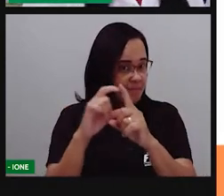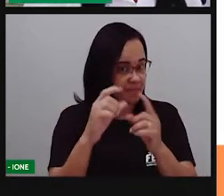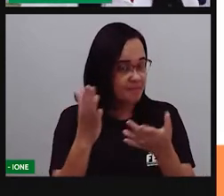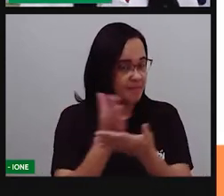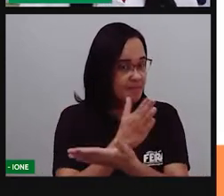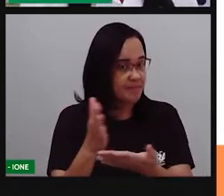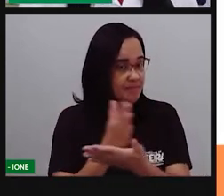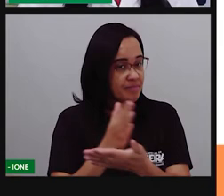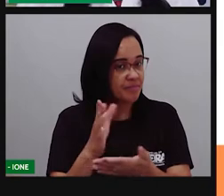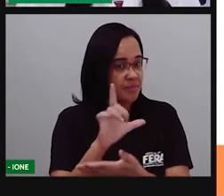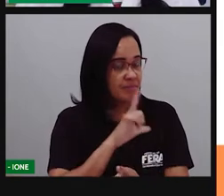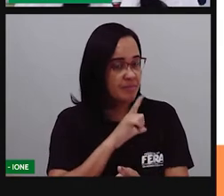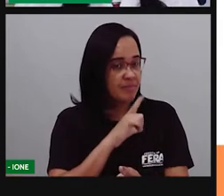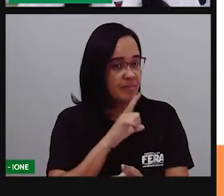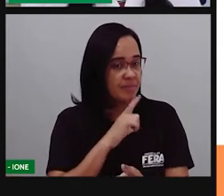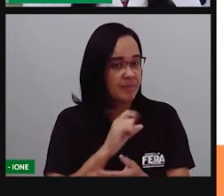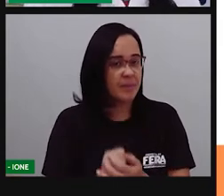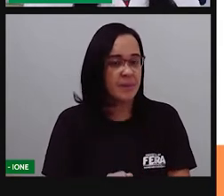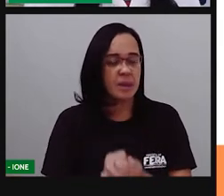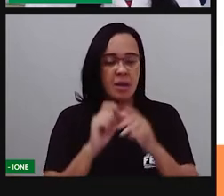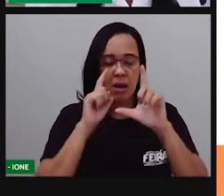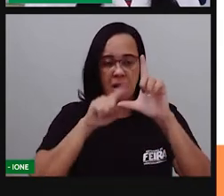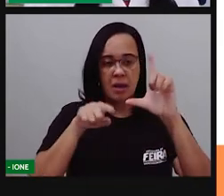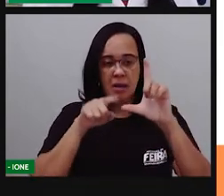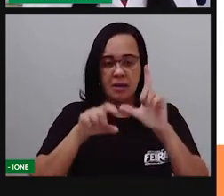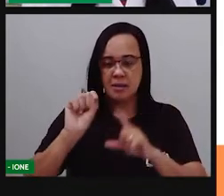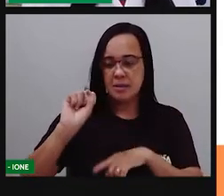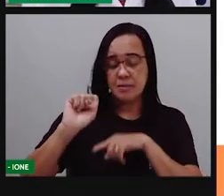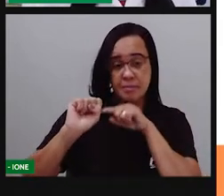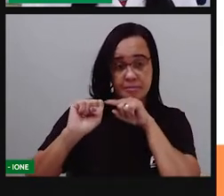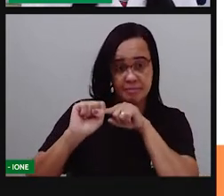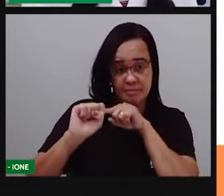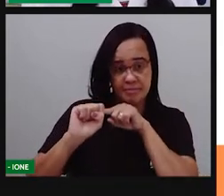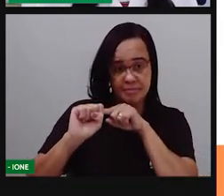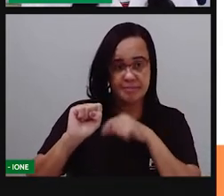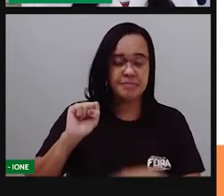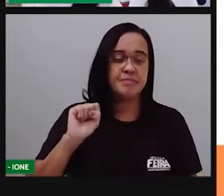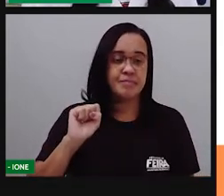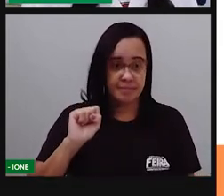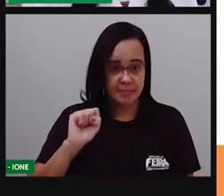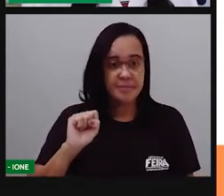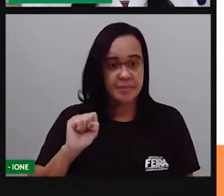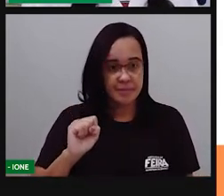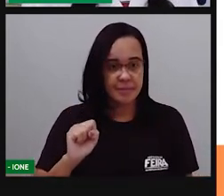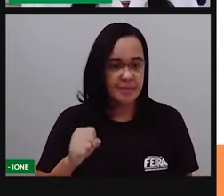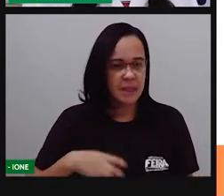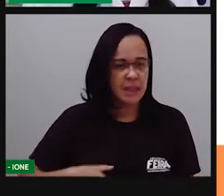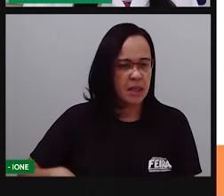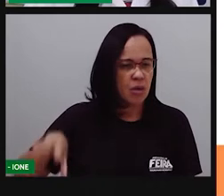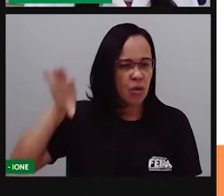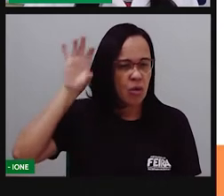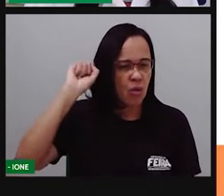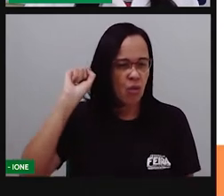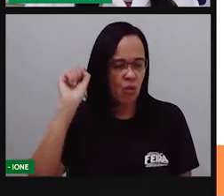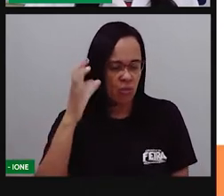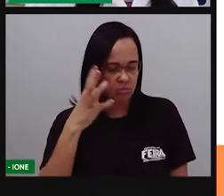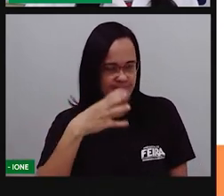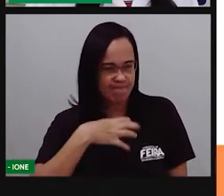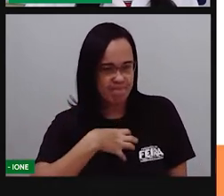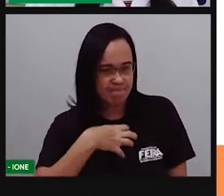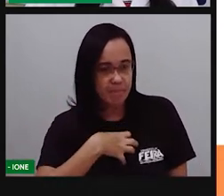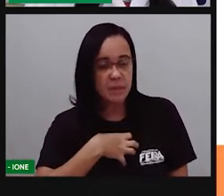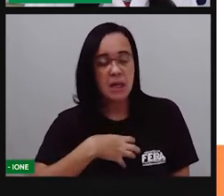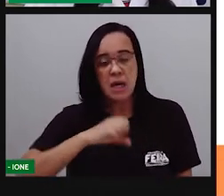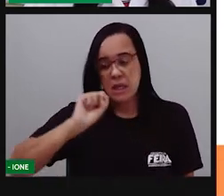a letra sim né a letra s que tenha som dos pi e a gente vai ter aqui na